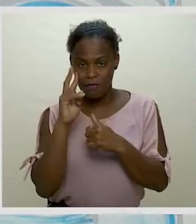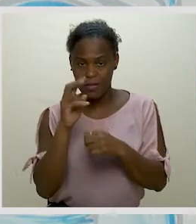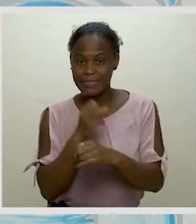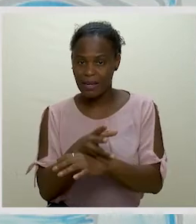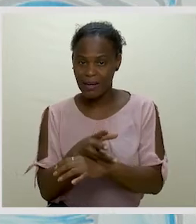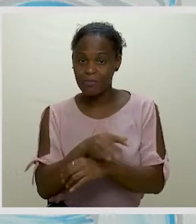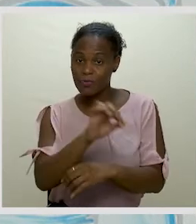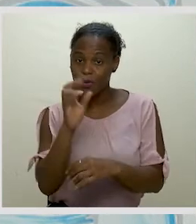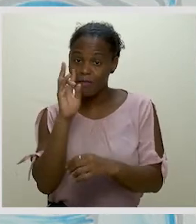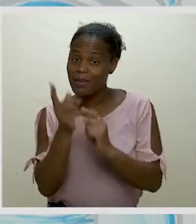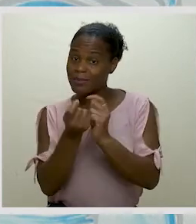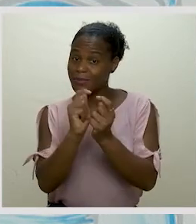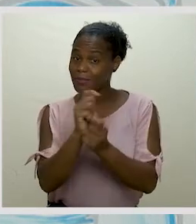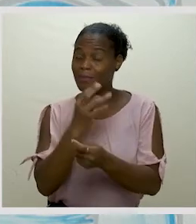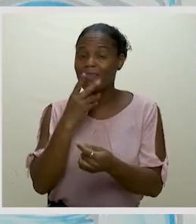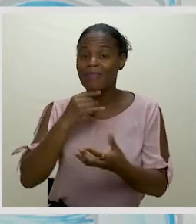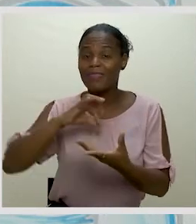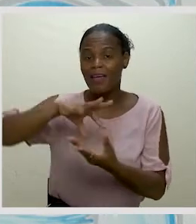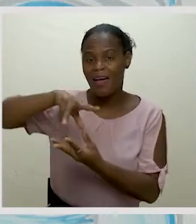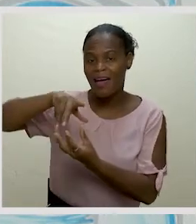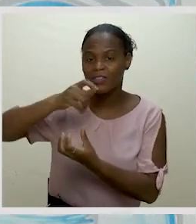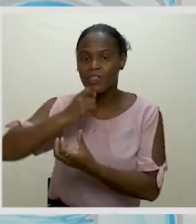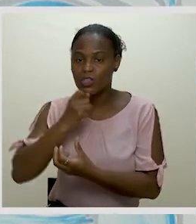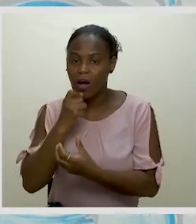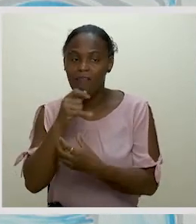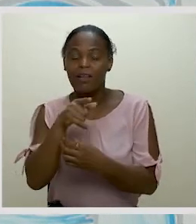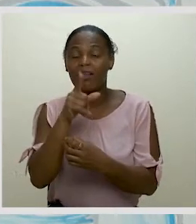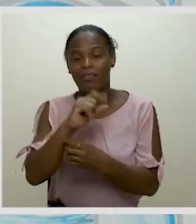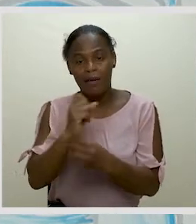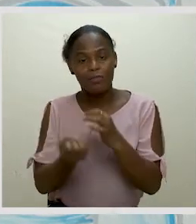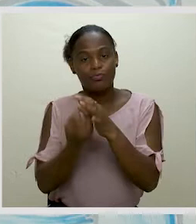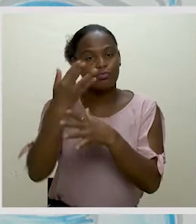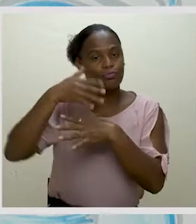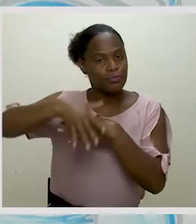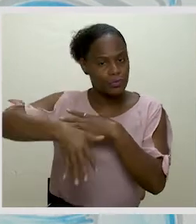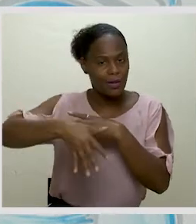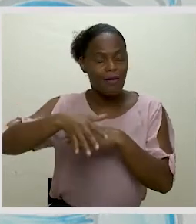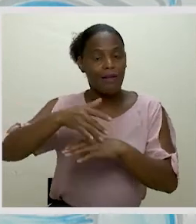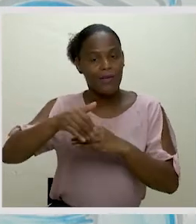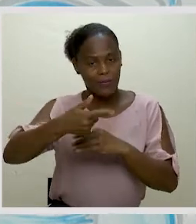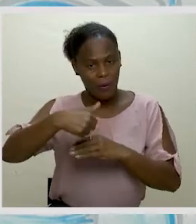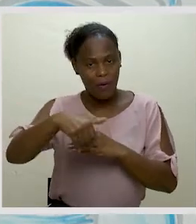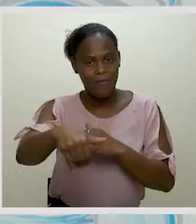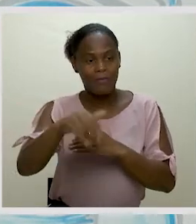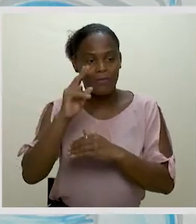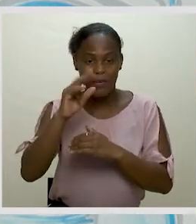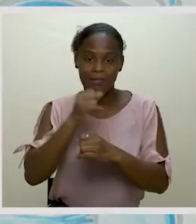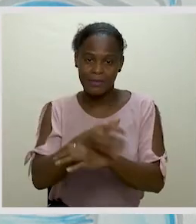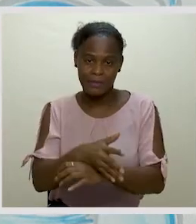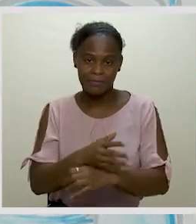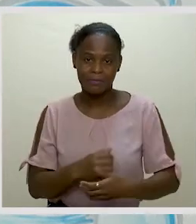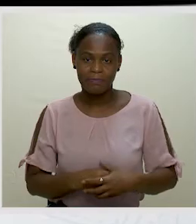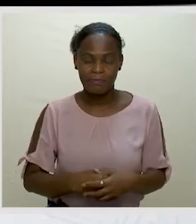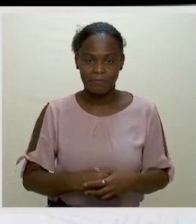ver transformações que a Terra sofre através das erupções vulcânicas que nós já vamos ver a